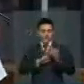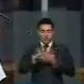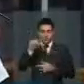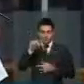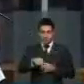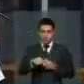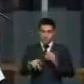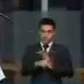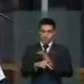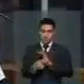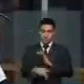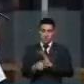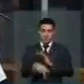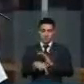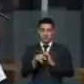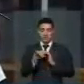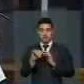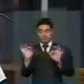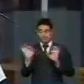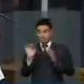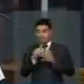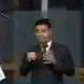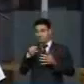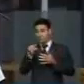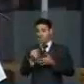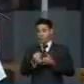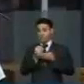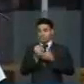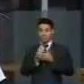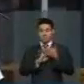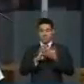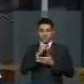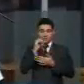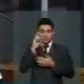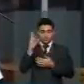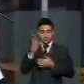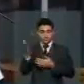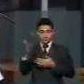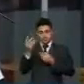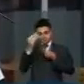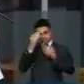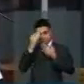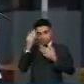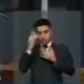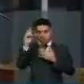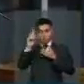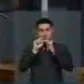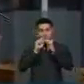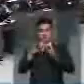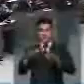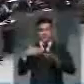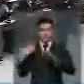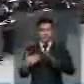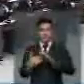casa sem a ajuda do Senhor. Muito obrigada, que Deus abençoe a todos.